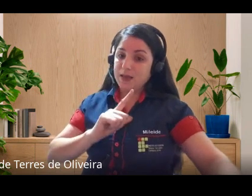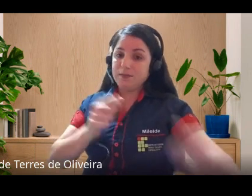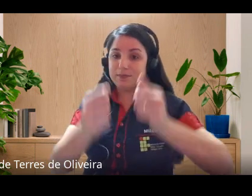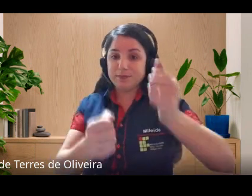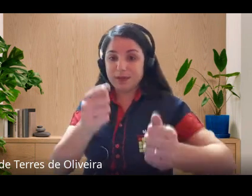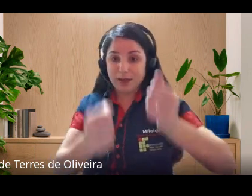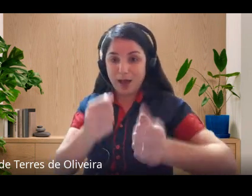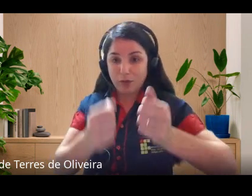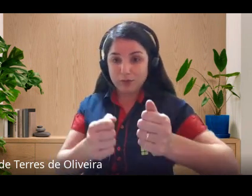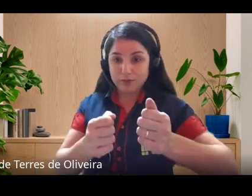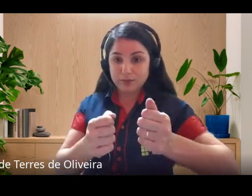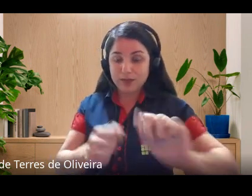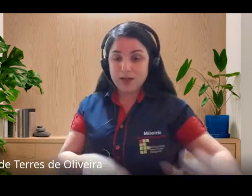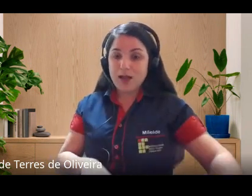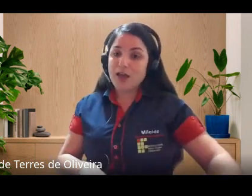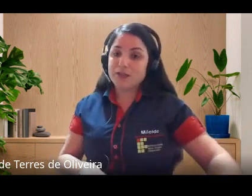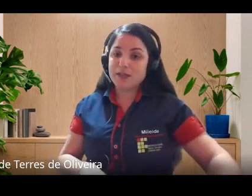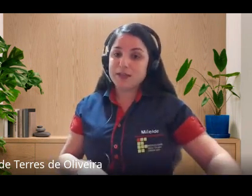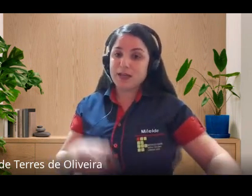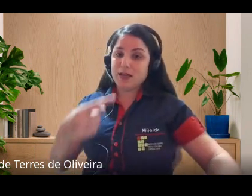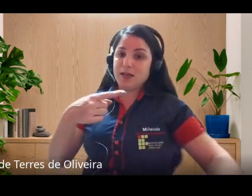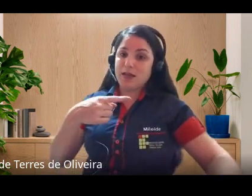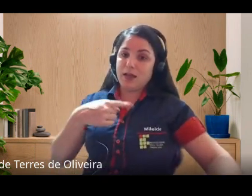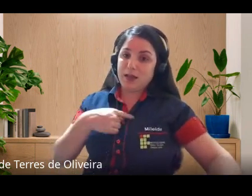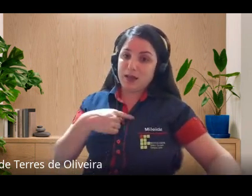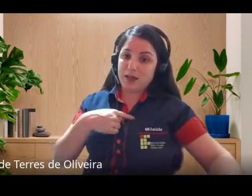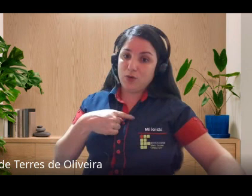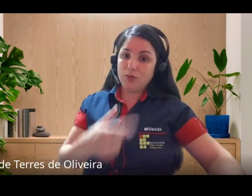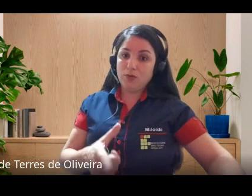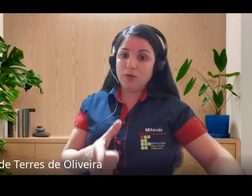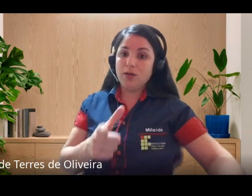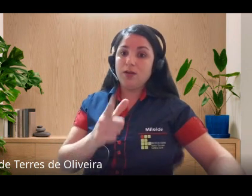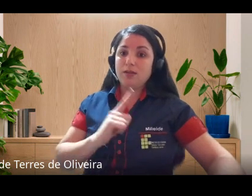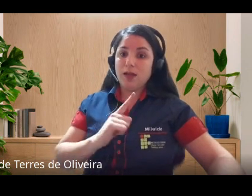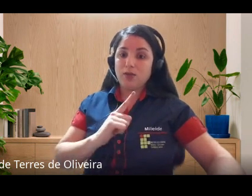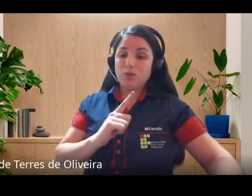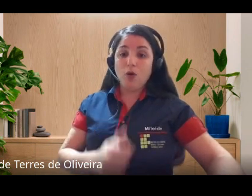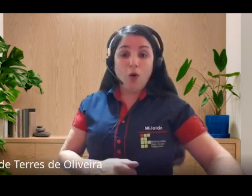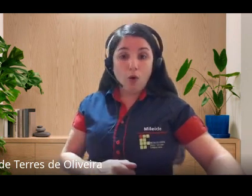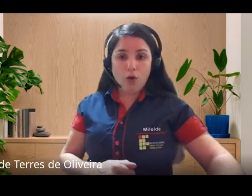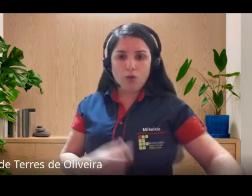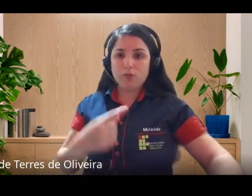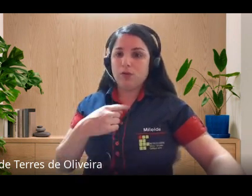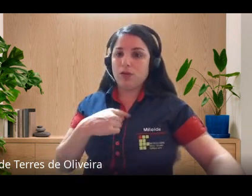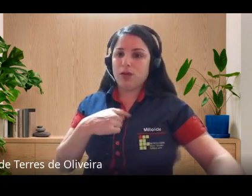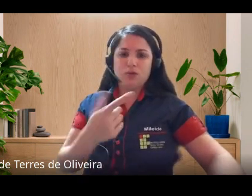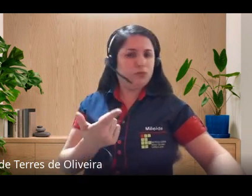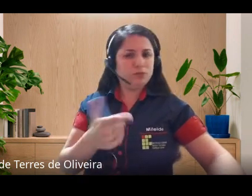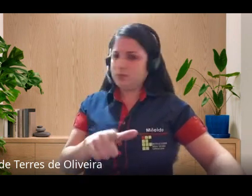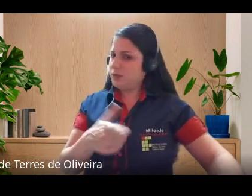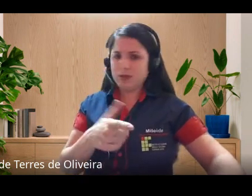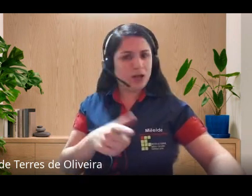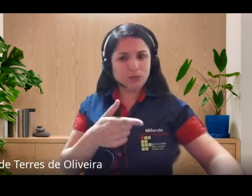tem carro? Aí você vai dizer, eu tenho. Ou